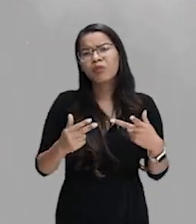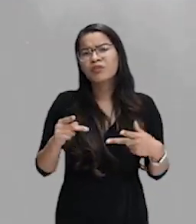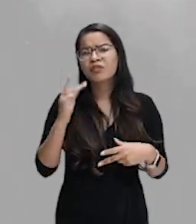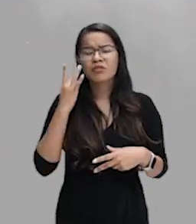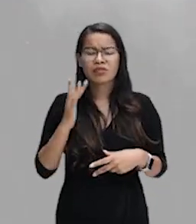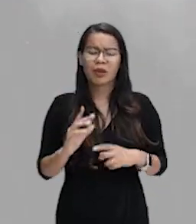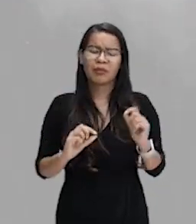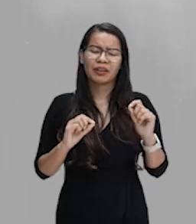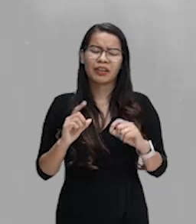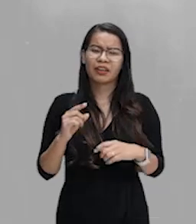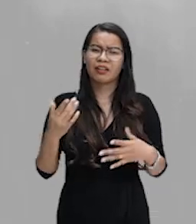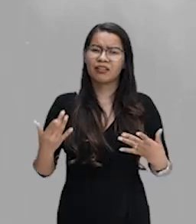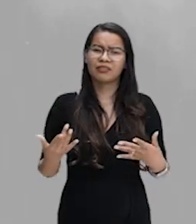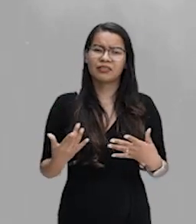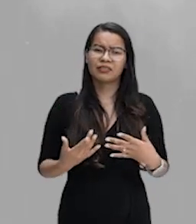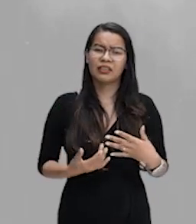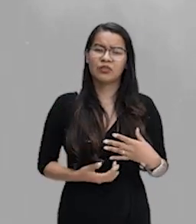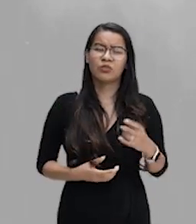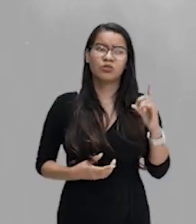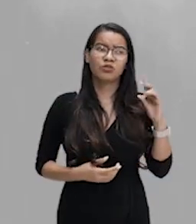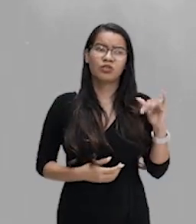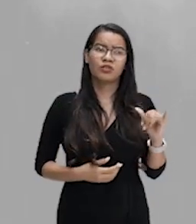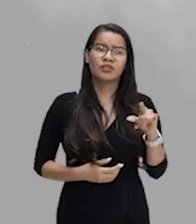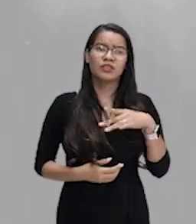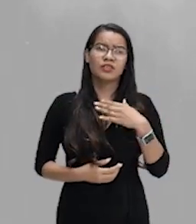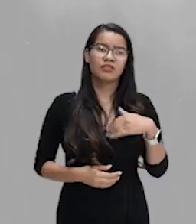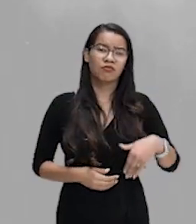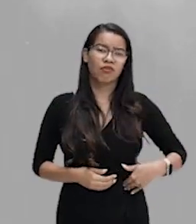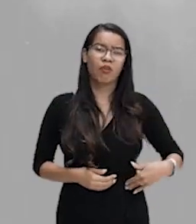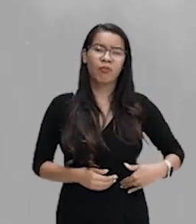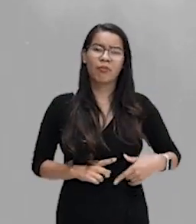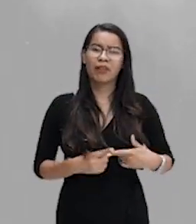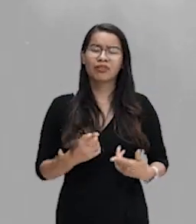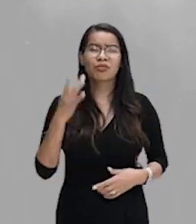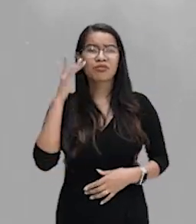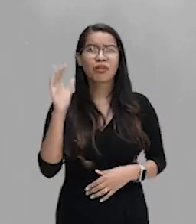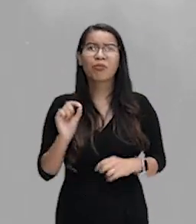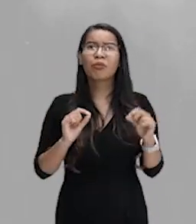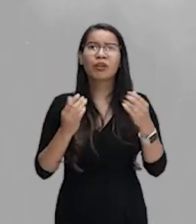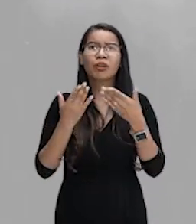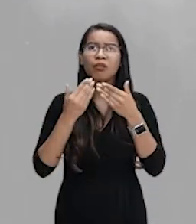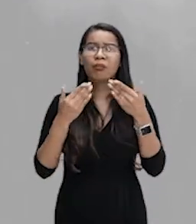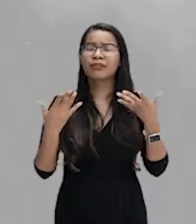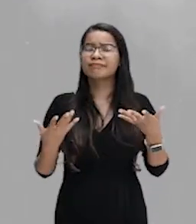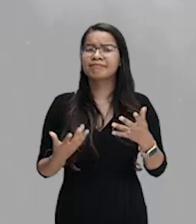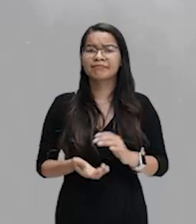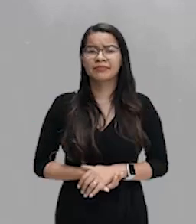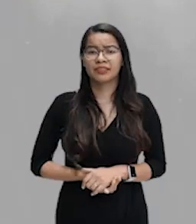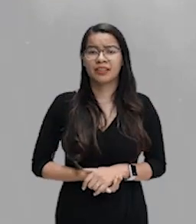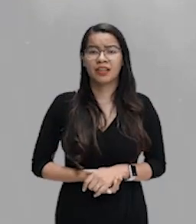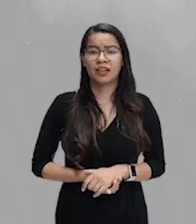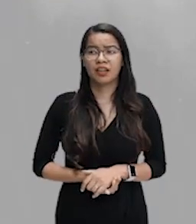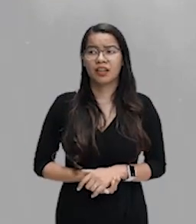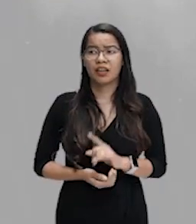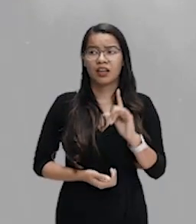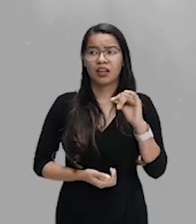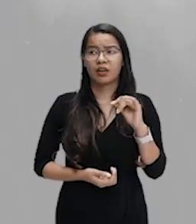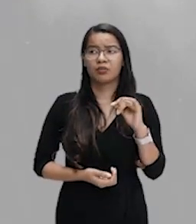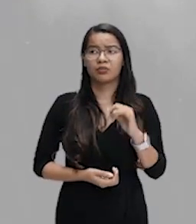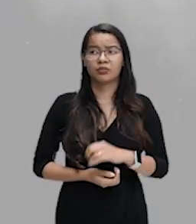quer comer alguma coisa, mas não sabe o que você quer comer. Você sabe que está querendo, mas não consegue definir. Isso é o princípio